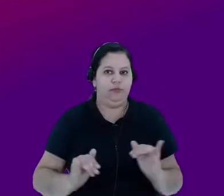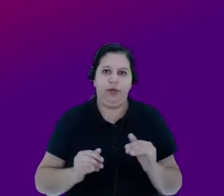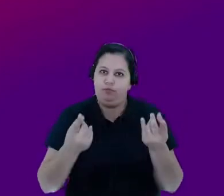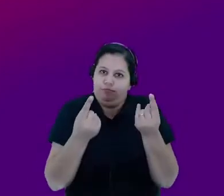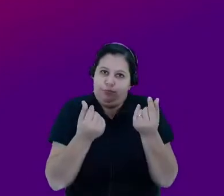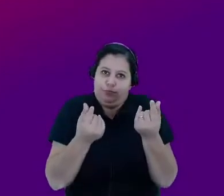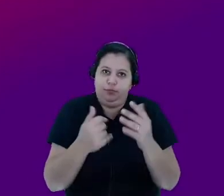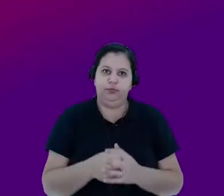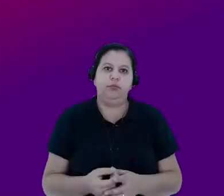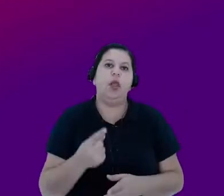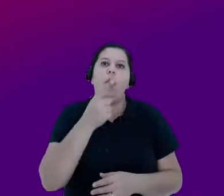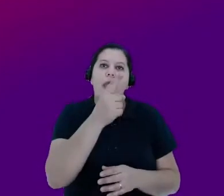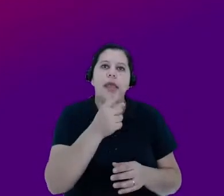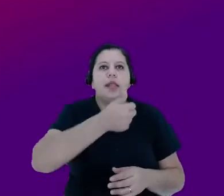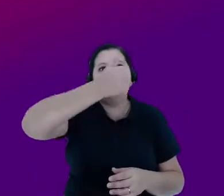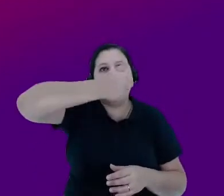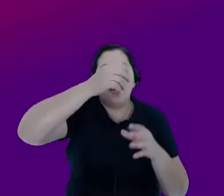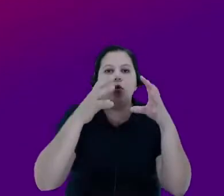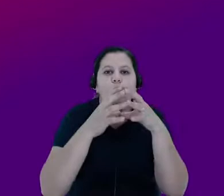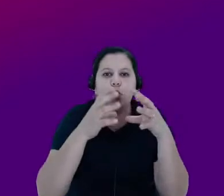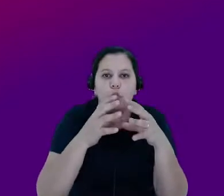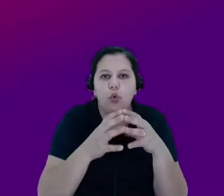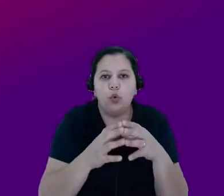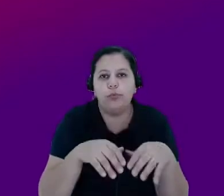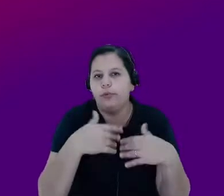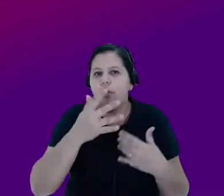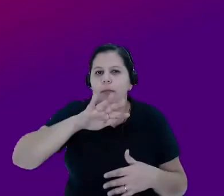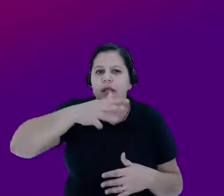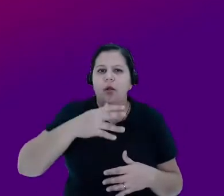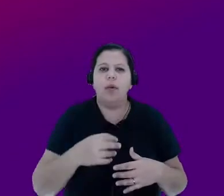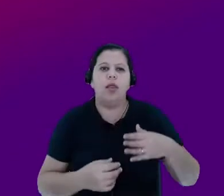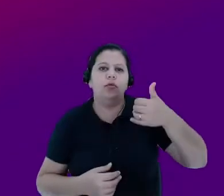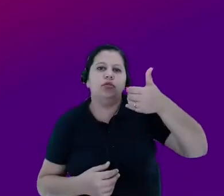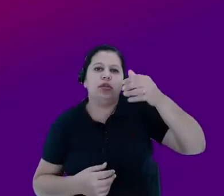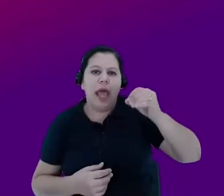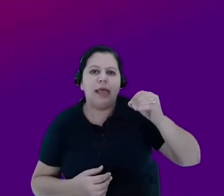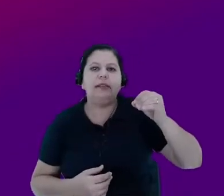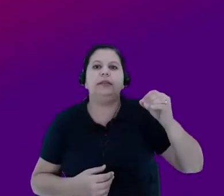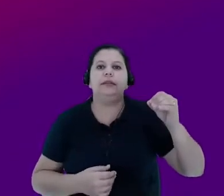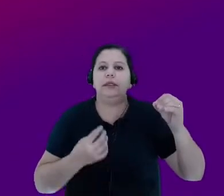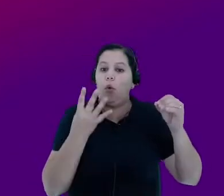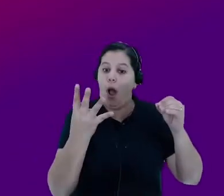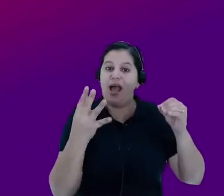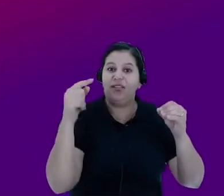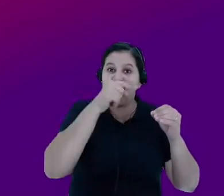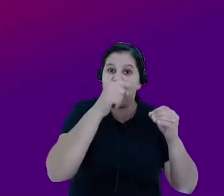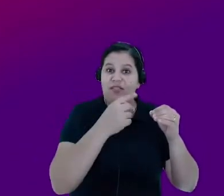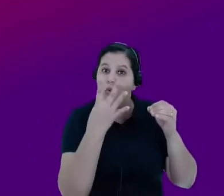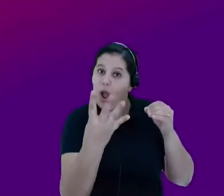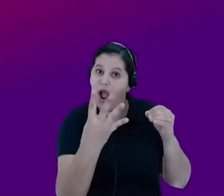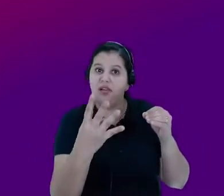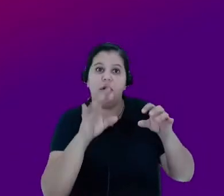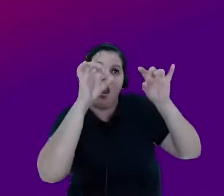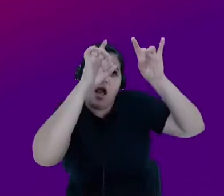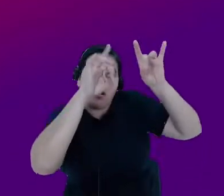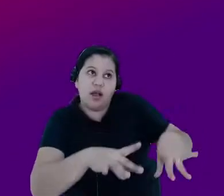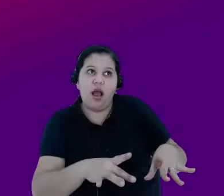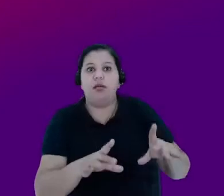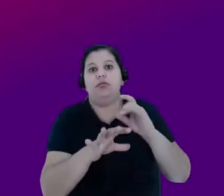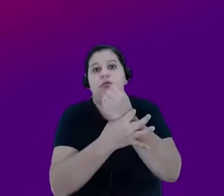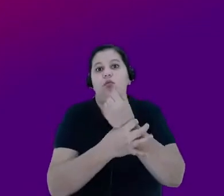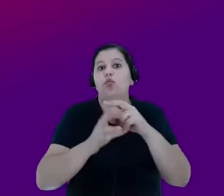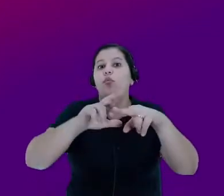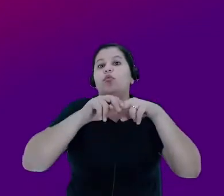aqui, cerca de cada 4 a cada 10 clientes, deixaram de ter um seguro por uma questão financeira e efeito direto